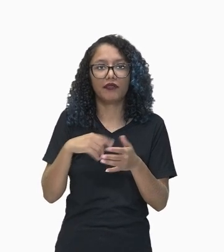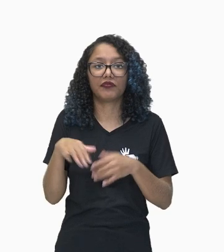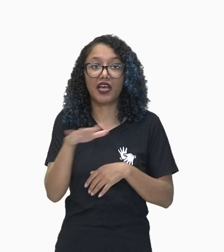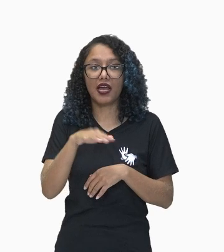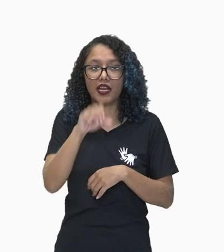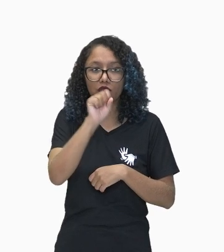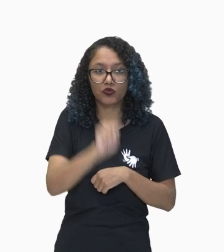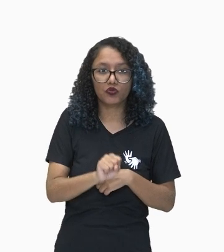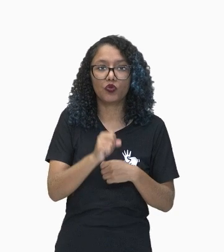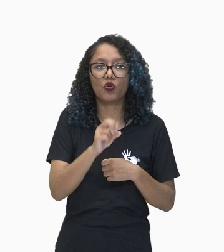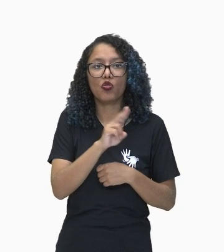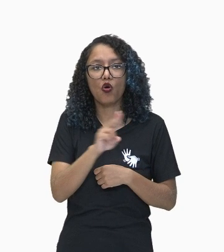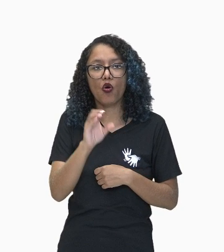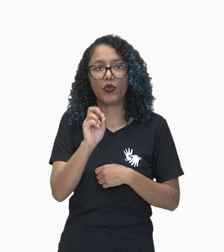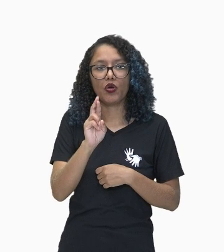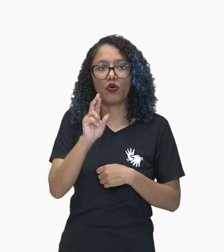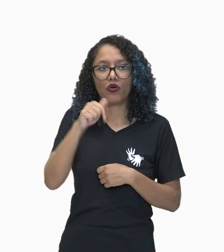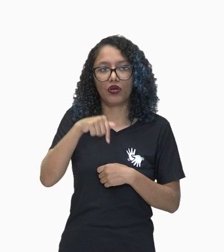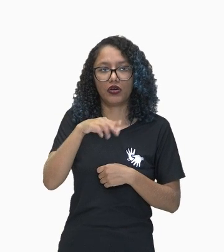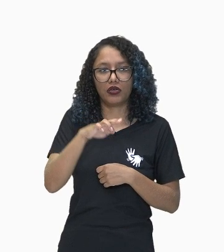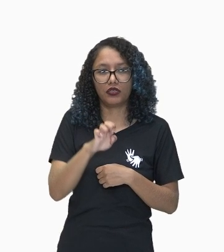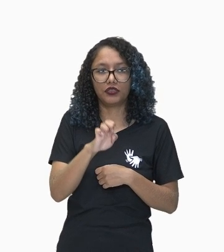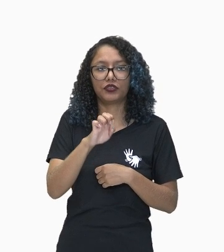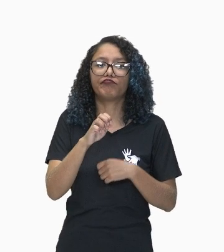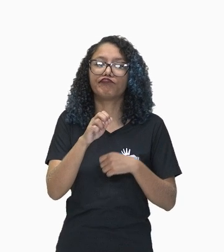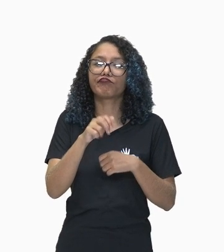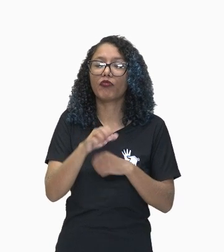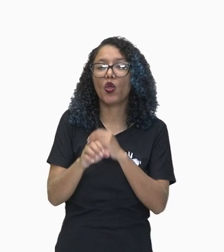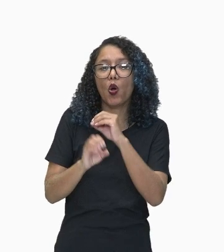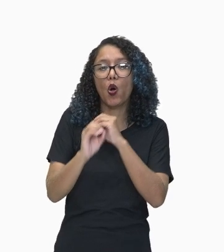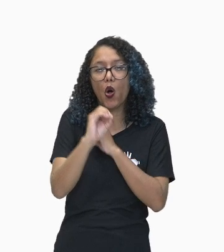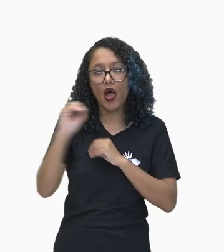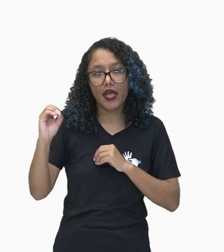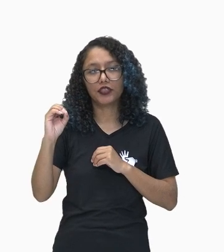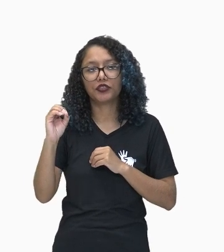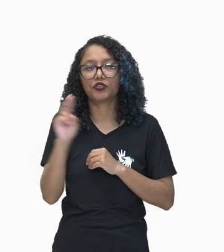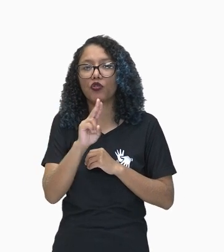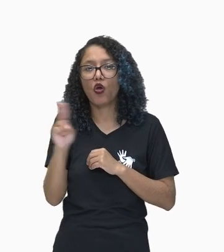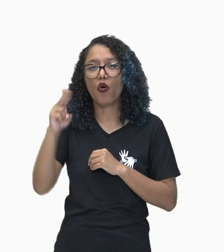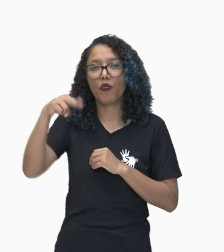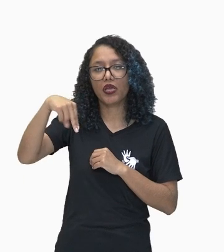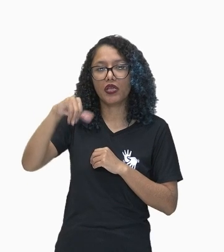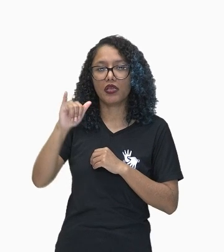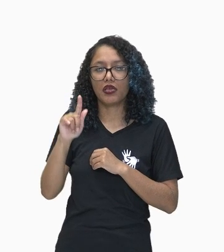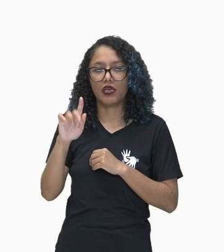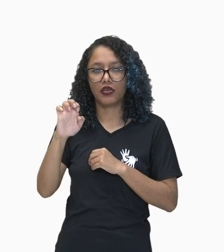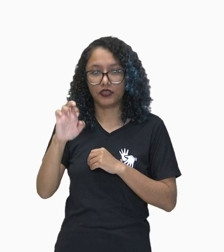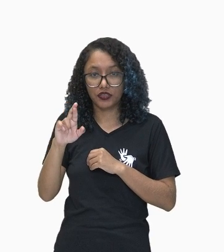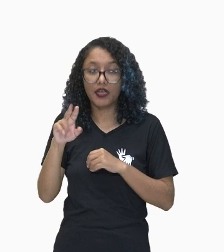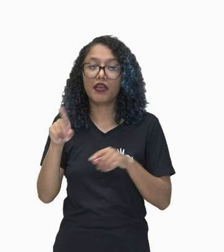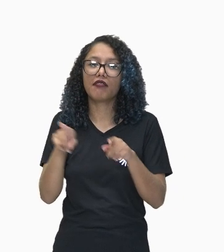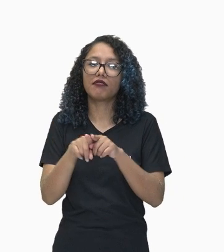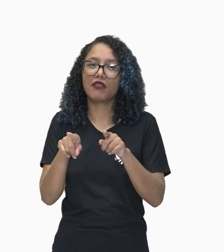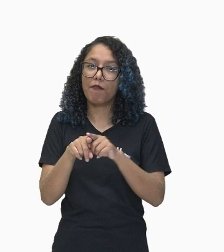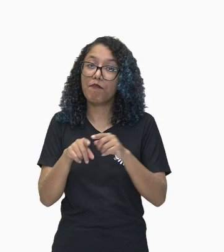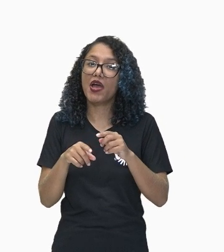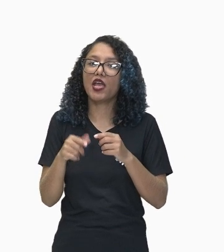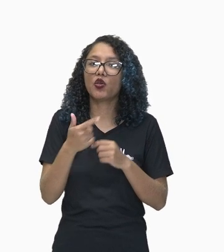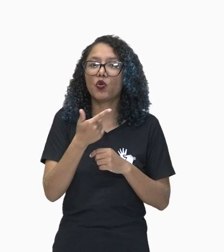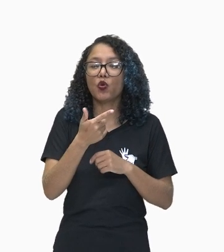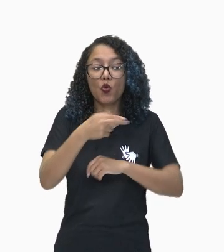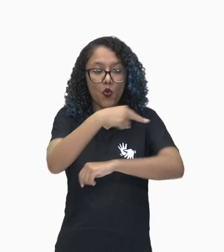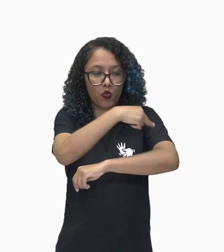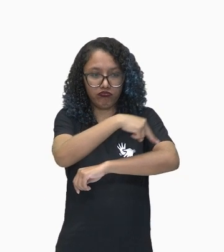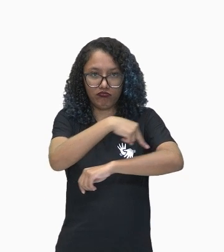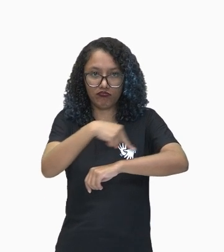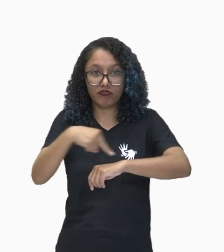Orange, a oeste nós teremos o Níger, teremos o famoso rio Nilo, que acaba aí desaguando no